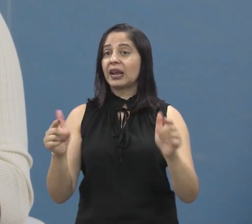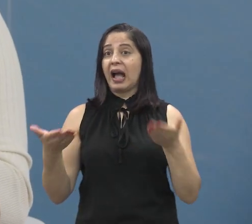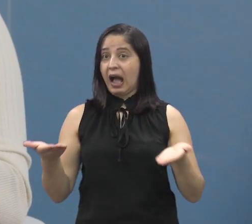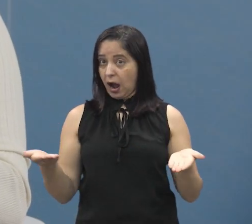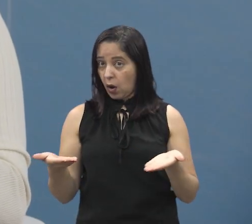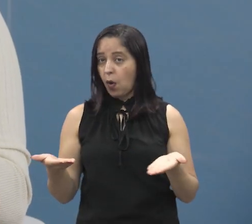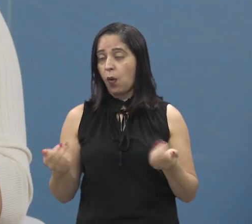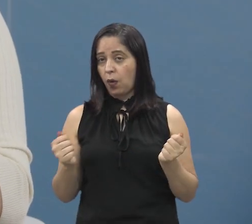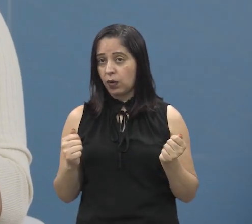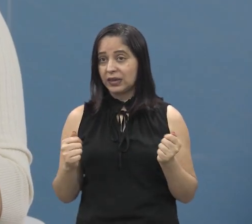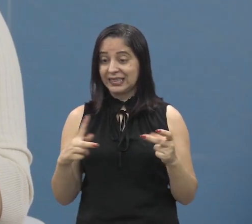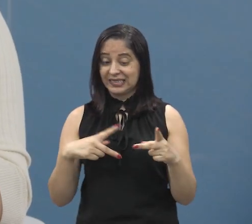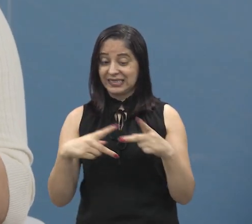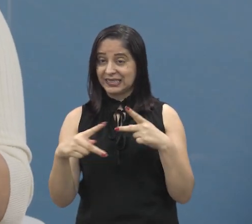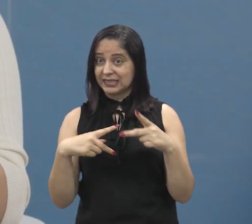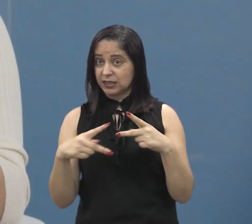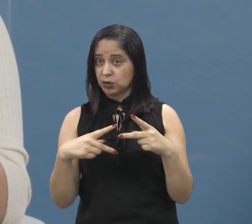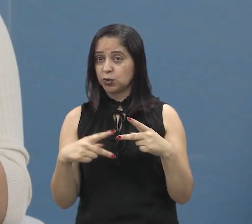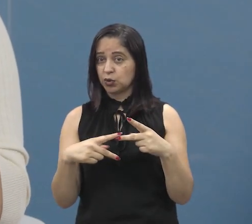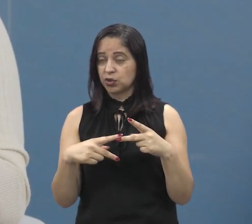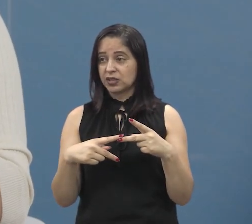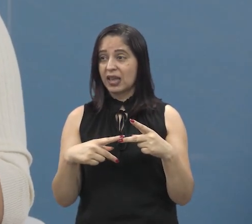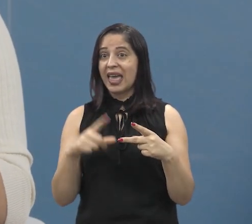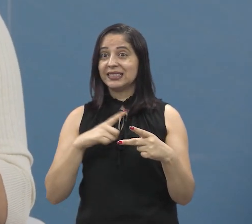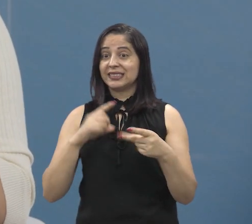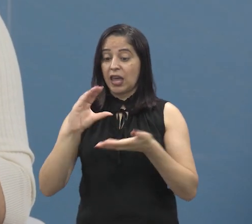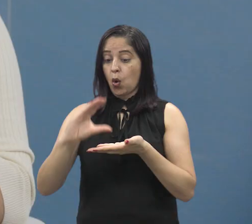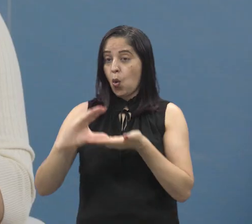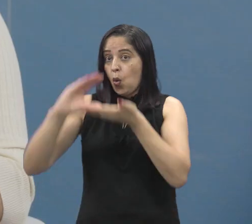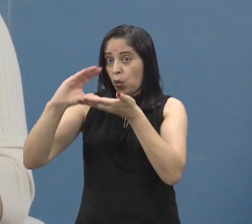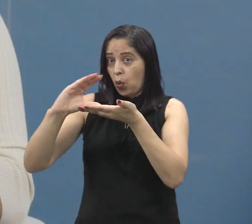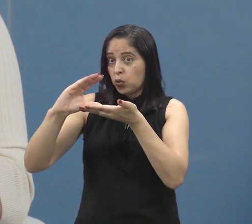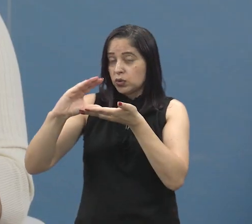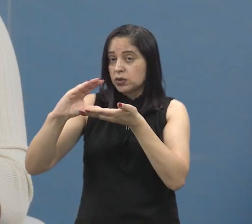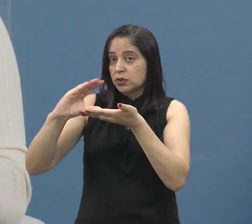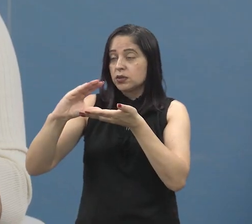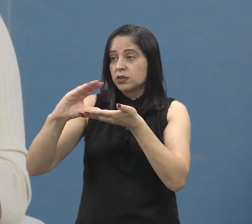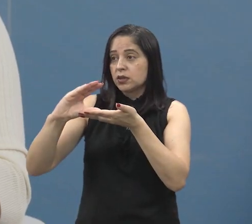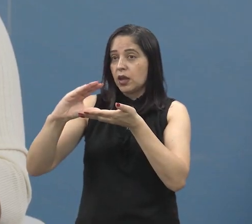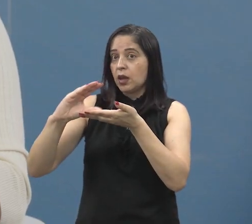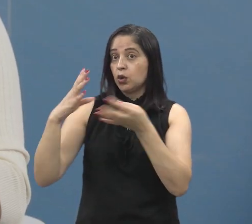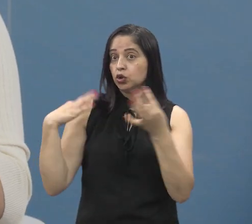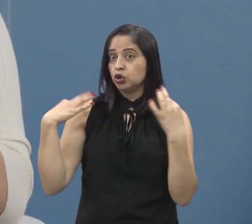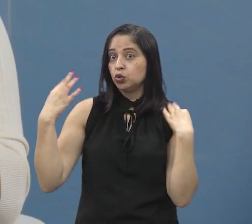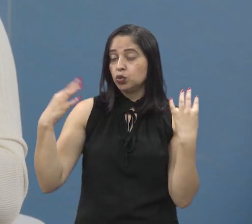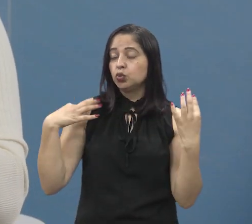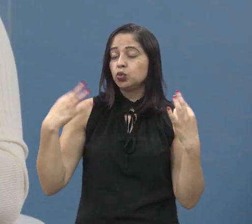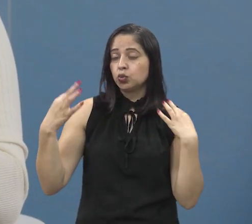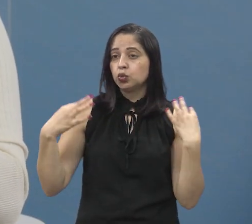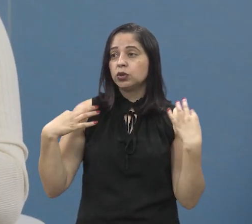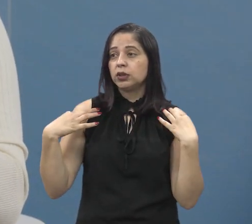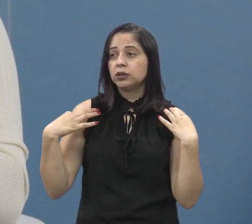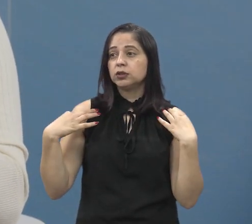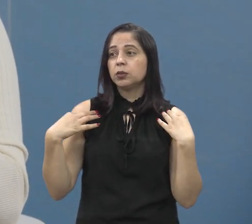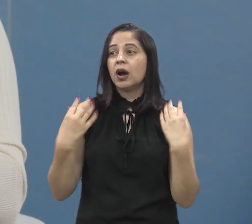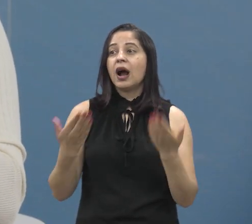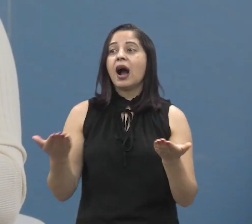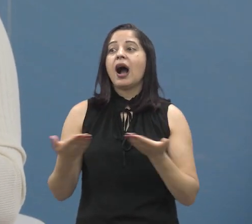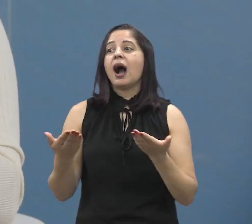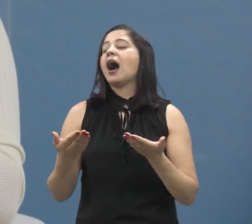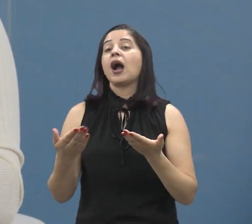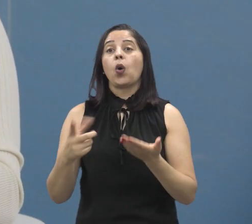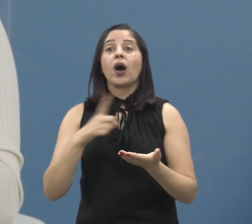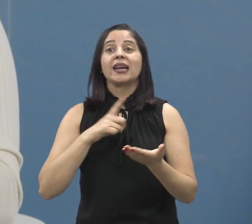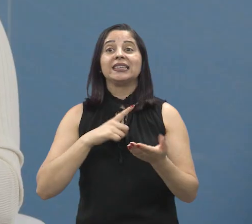dos Campos, até no Conselho Municipal de Turismo, a gente tem acolhido isso. A gente está entrando muito forte no